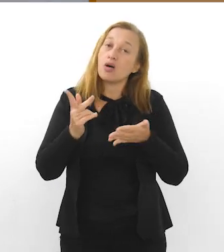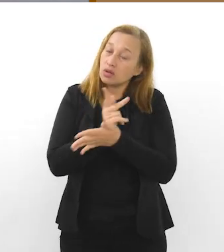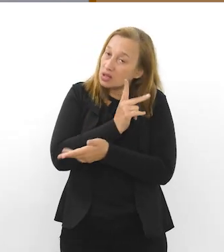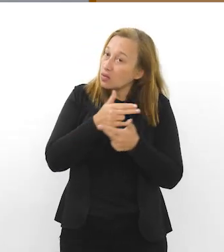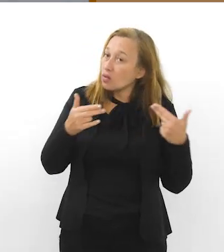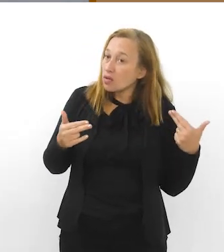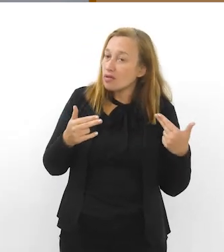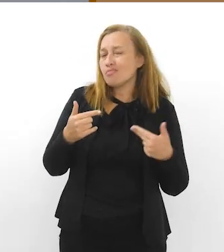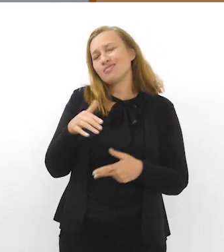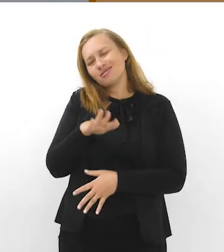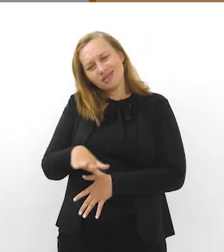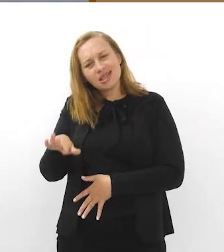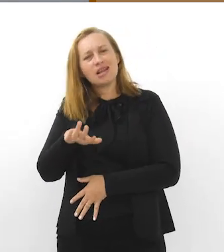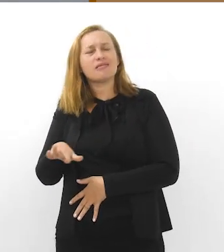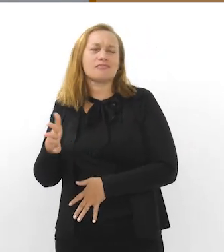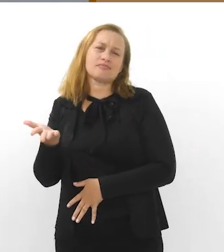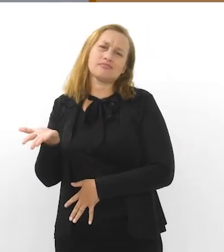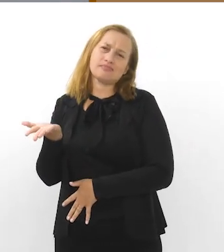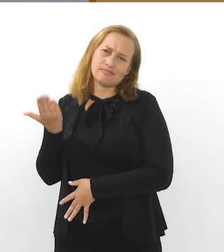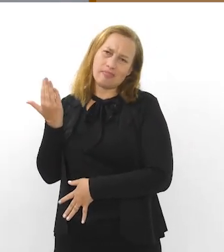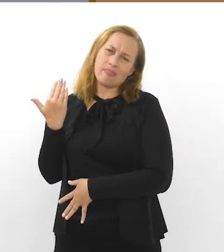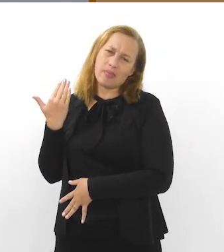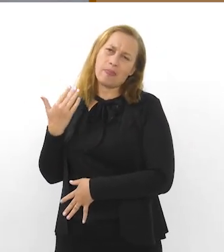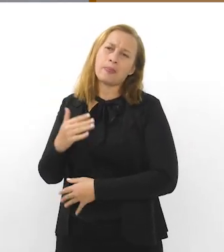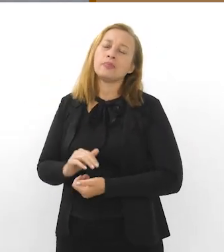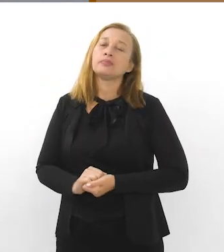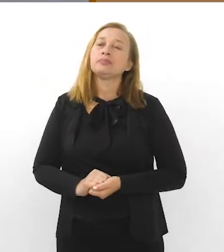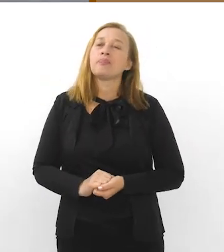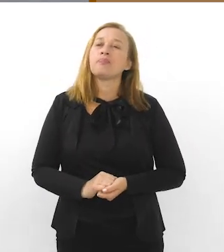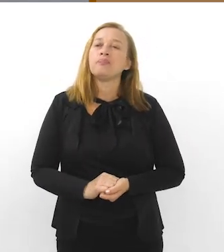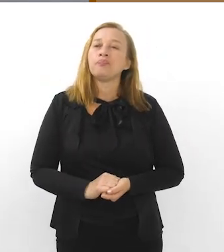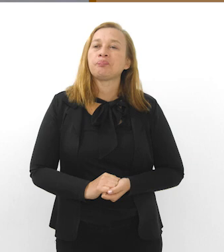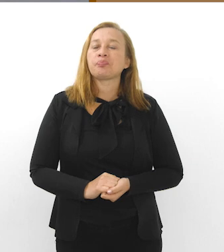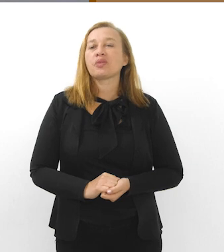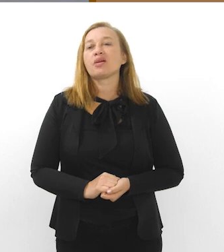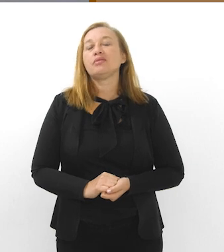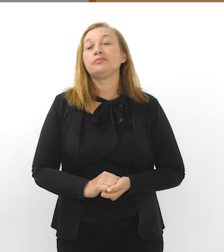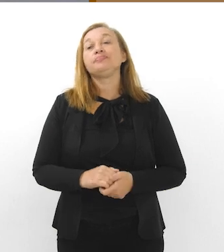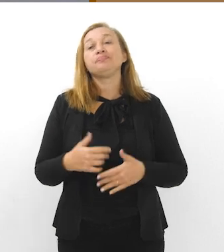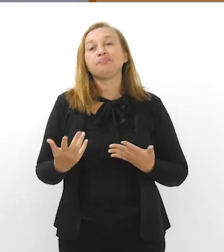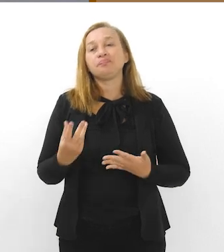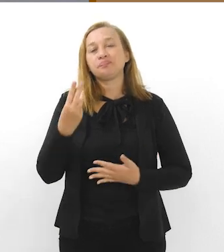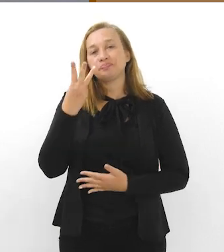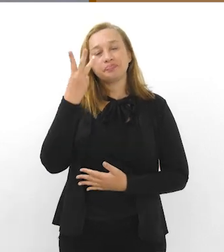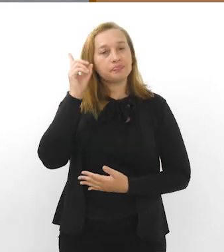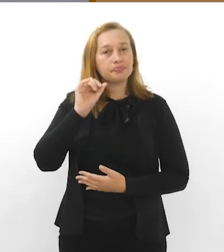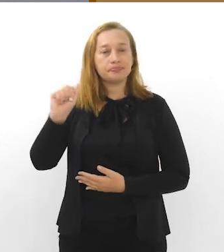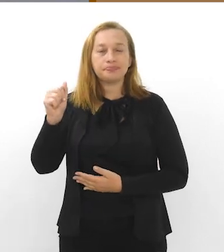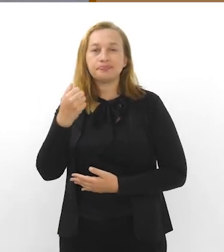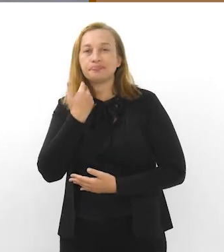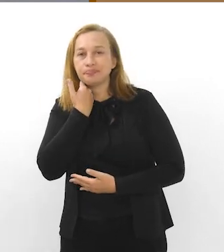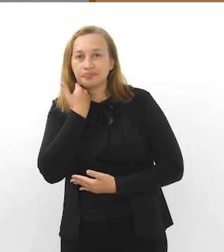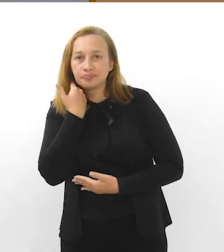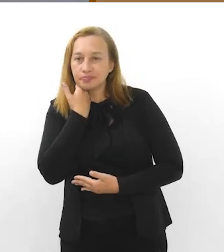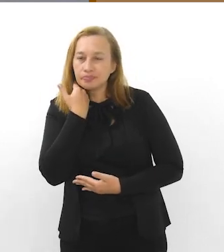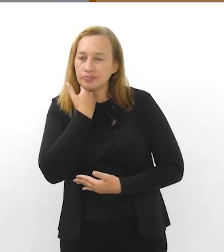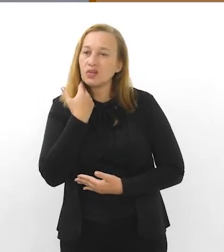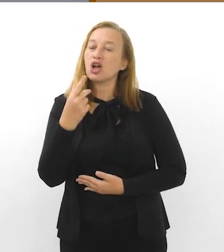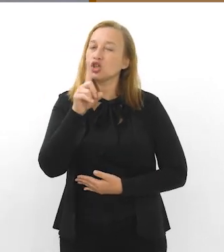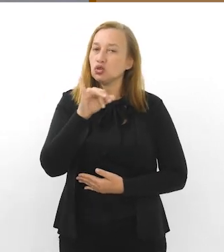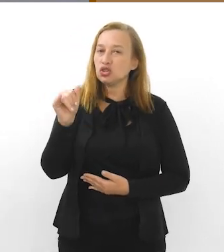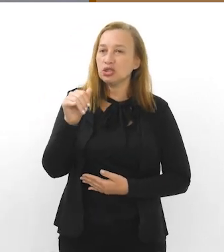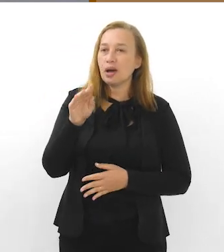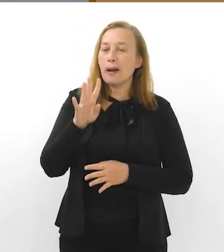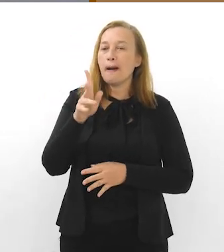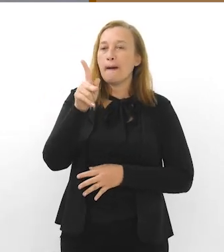coisa ia acontecer. Uma criança falou isso, né? Sem detalhes nenhum. Eu tive 3 dias de febre e no dia